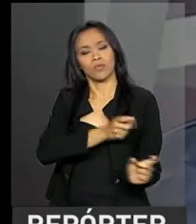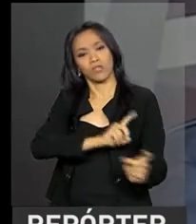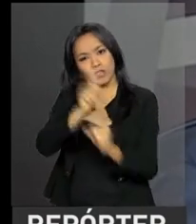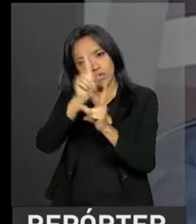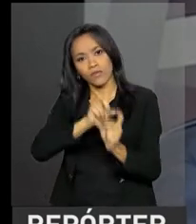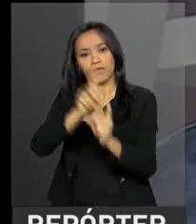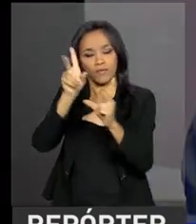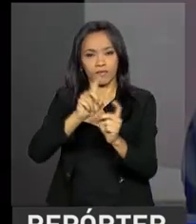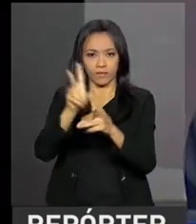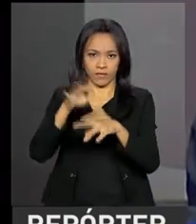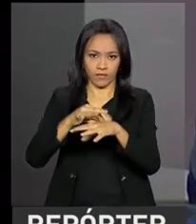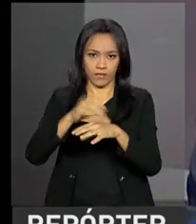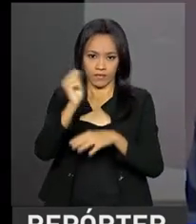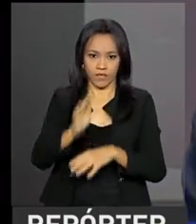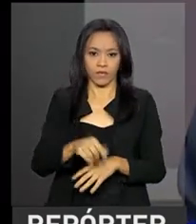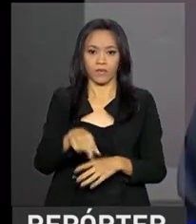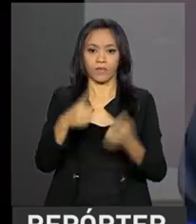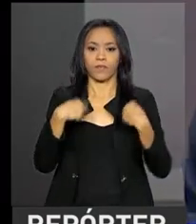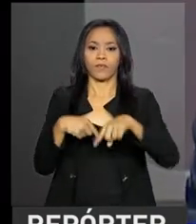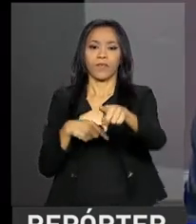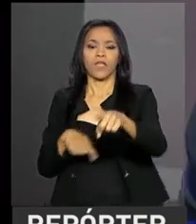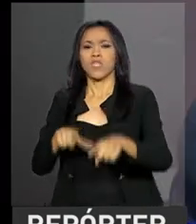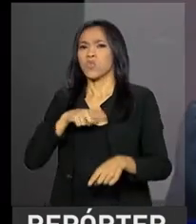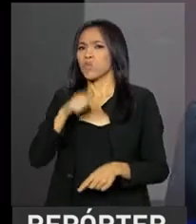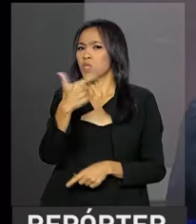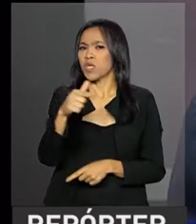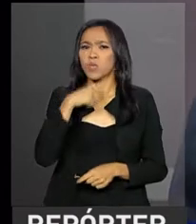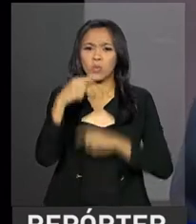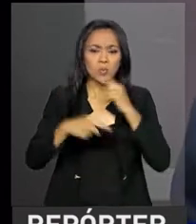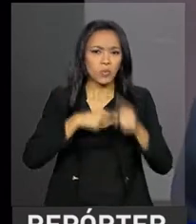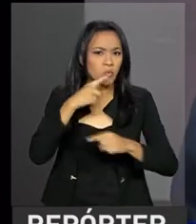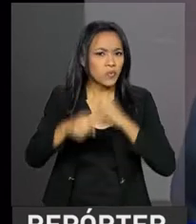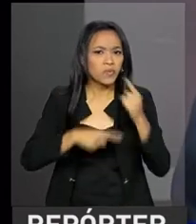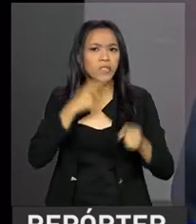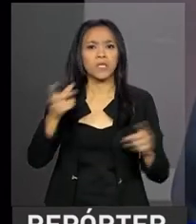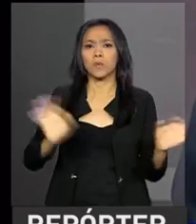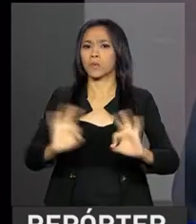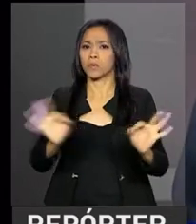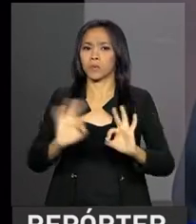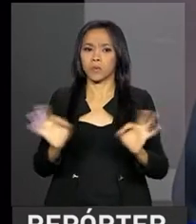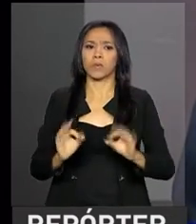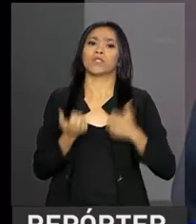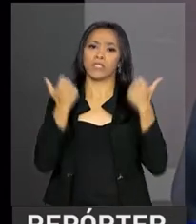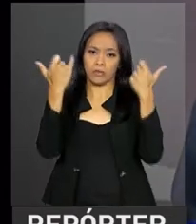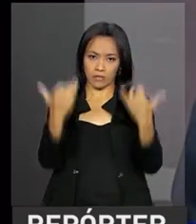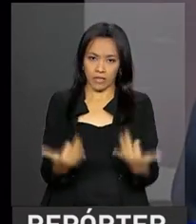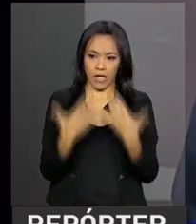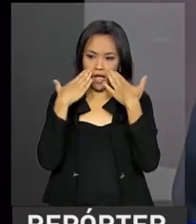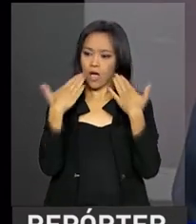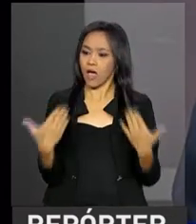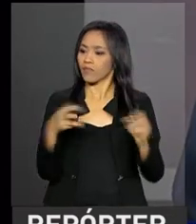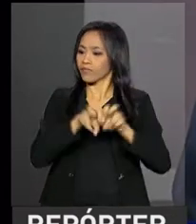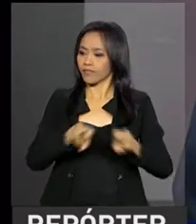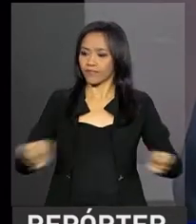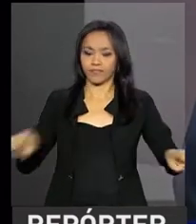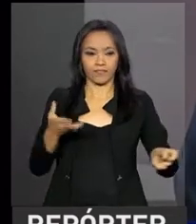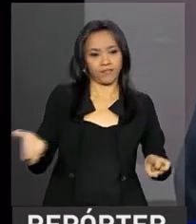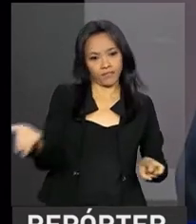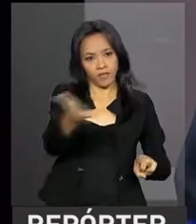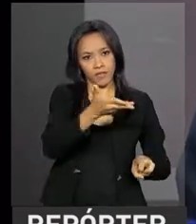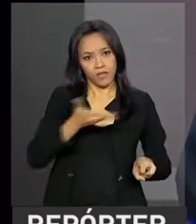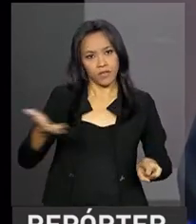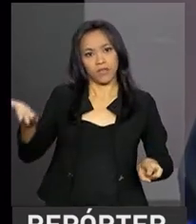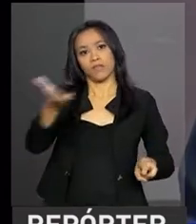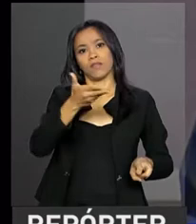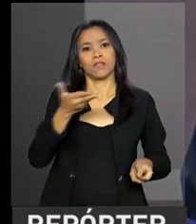de carnes do Brasil. Eu não tenho dúvida nenhuma, mas nenhuma mesmo, de afirmar aqui perante a Comissão de Agricultura e de Assuntos Econômicos, de